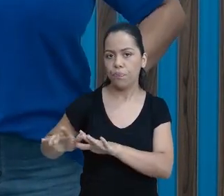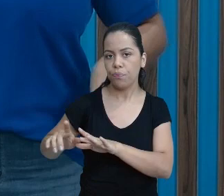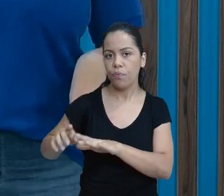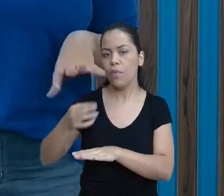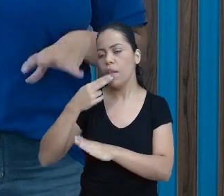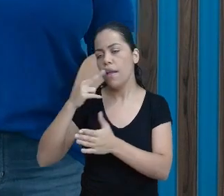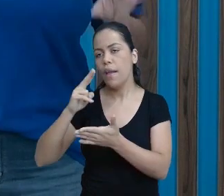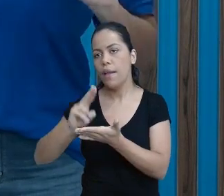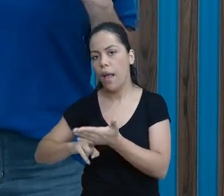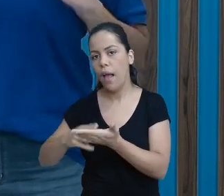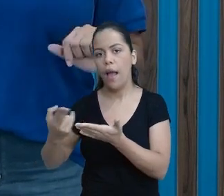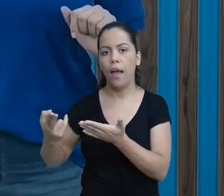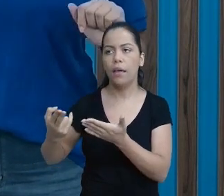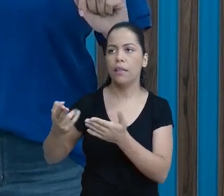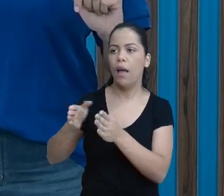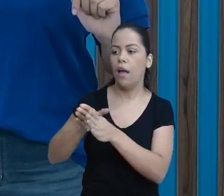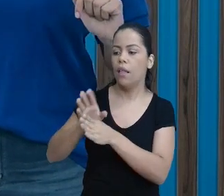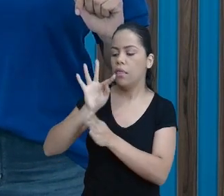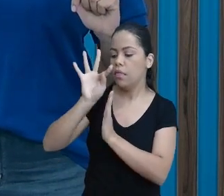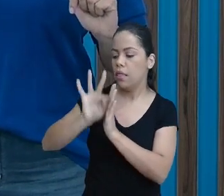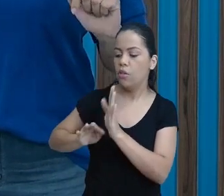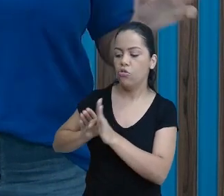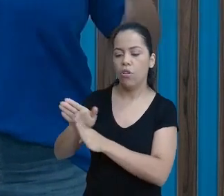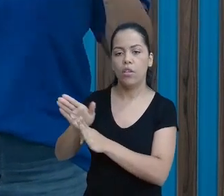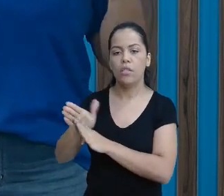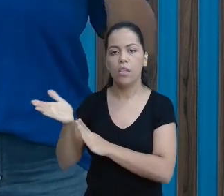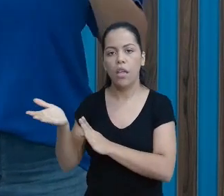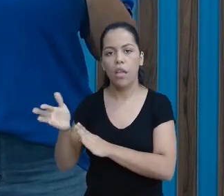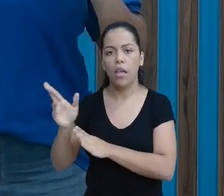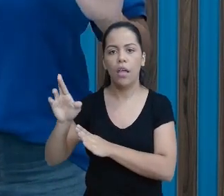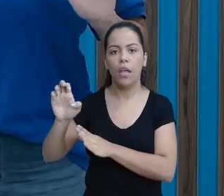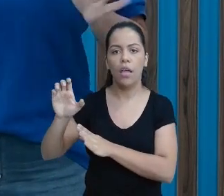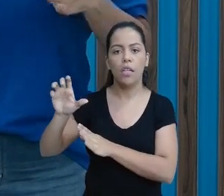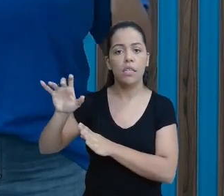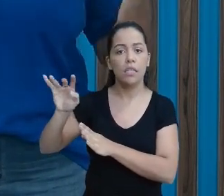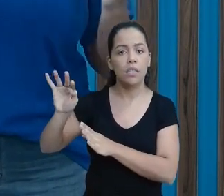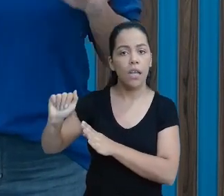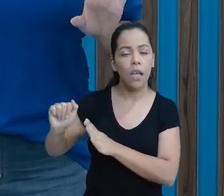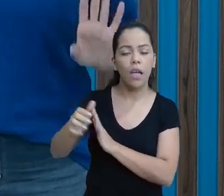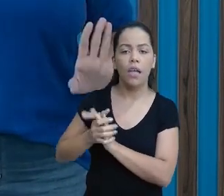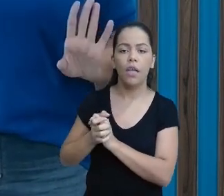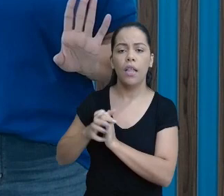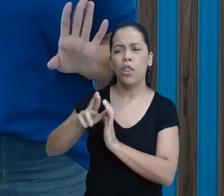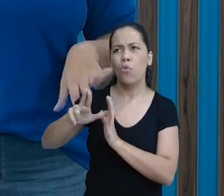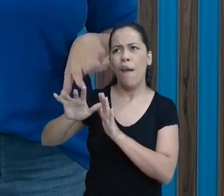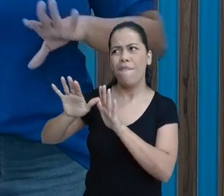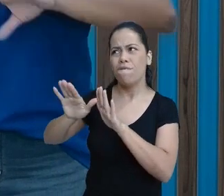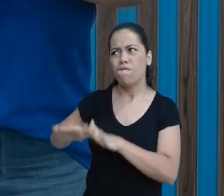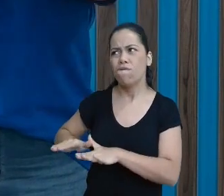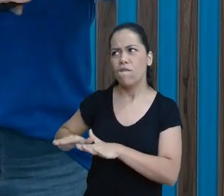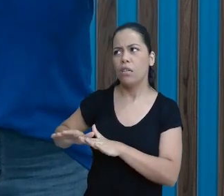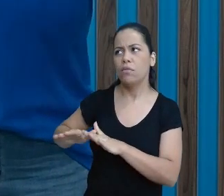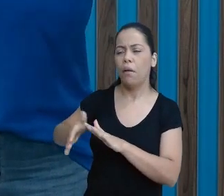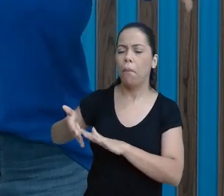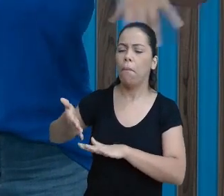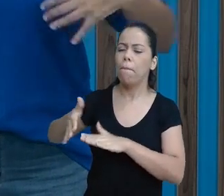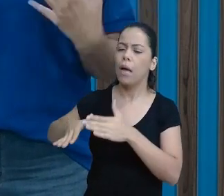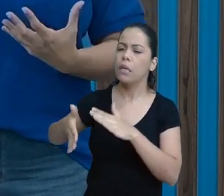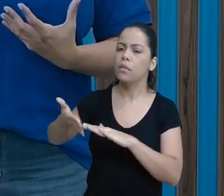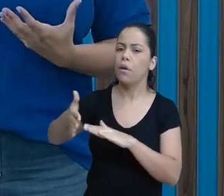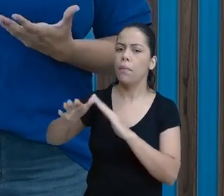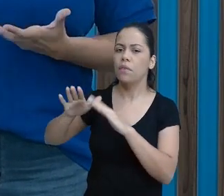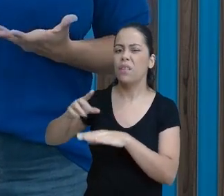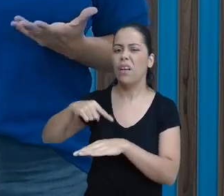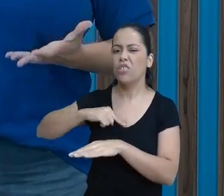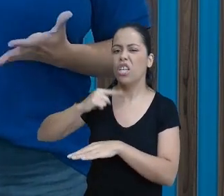a receita. São formas fixas. Não fixas, né? Mais ou menos fixas. A gente tem uma ideia da